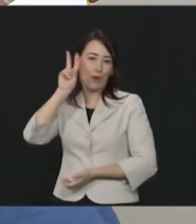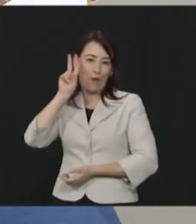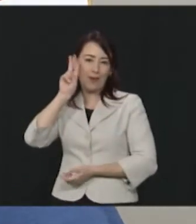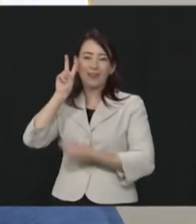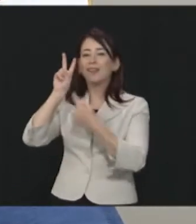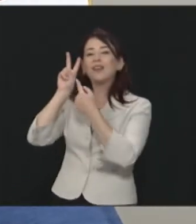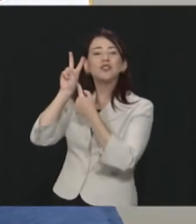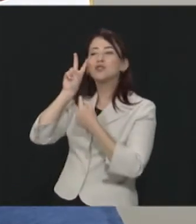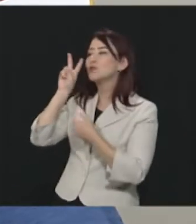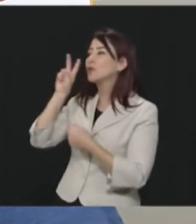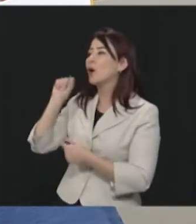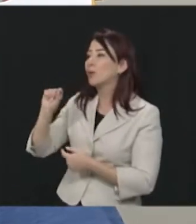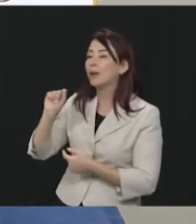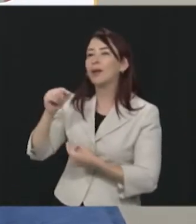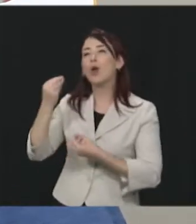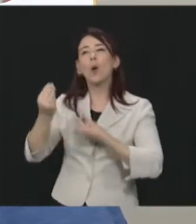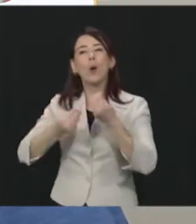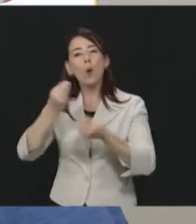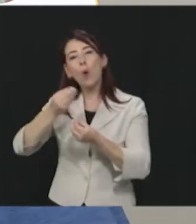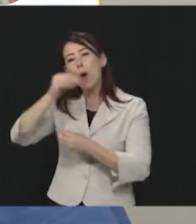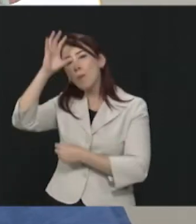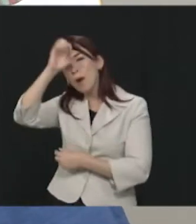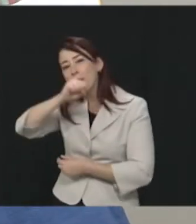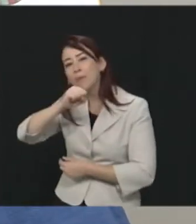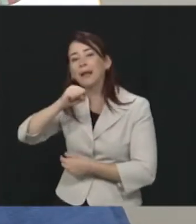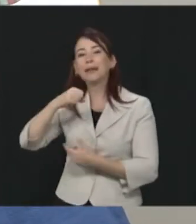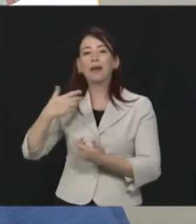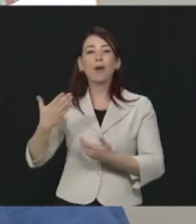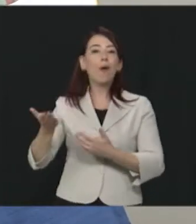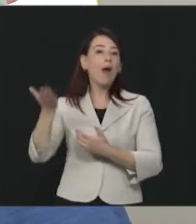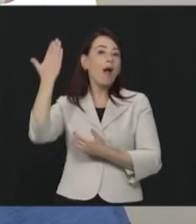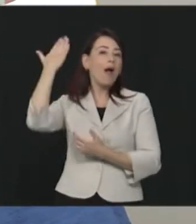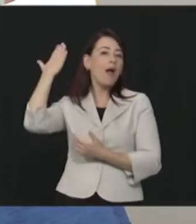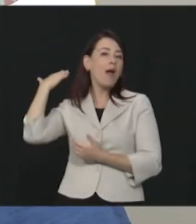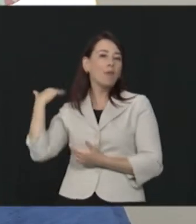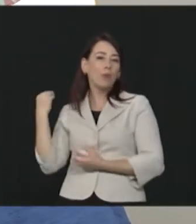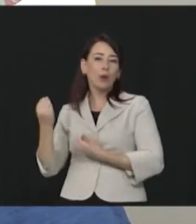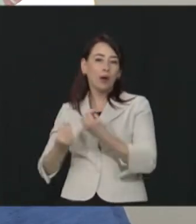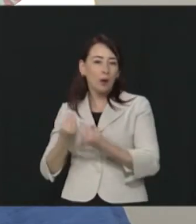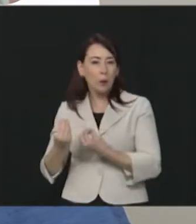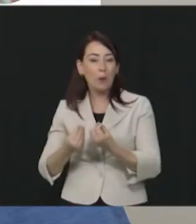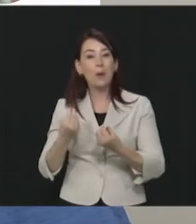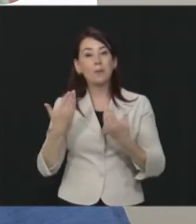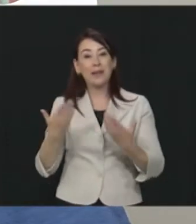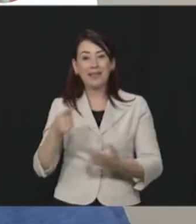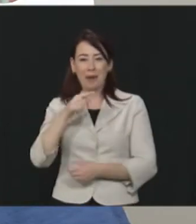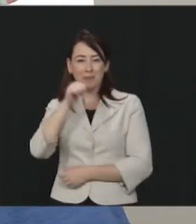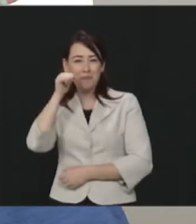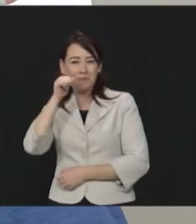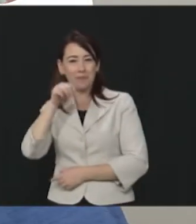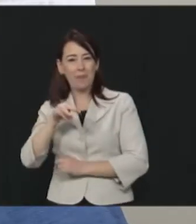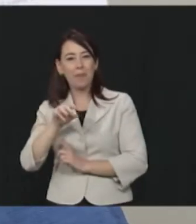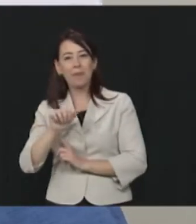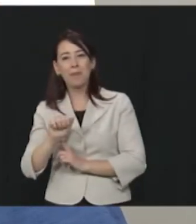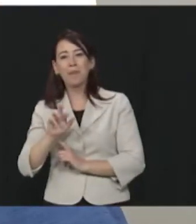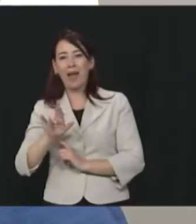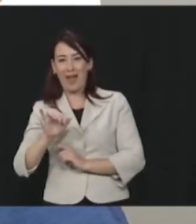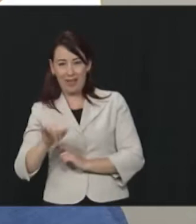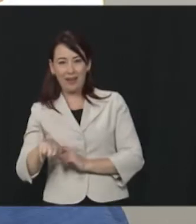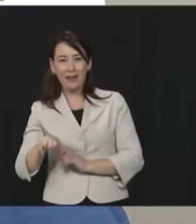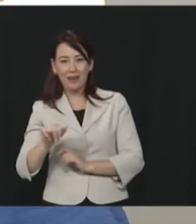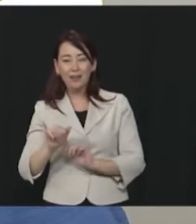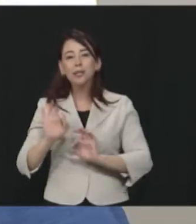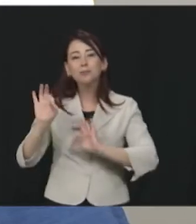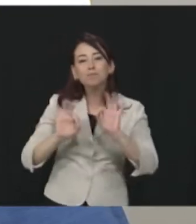aprendidos, o contexto da época. Então, a Marina, na direção de conteúdo, ela teve a ideia de